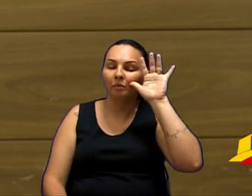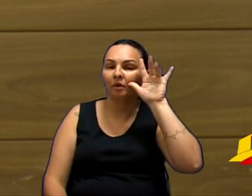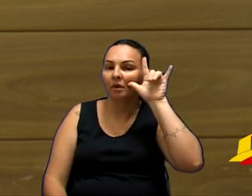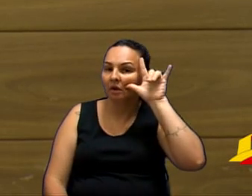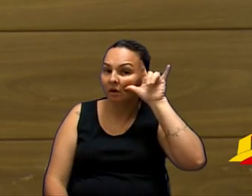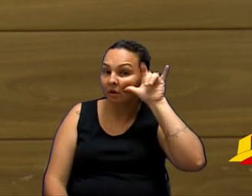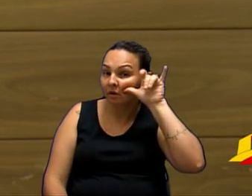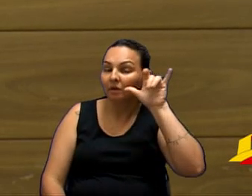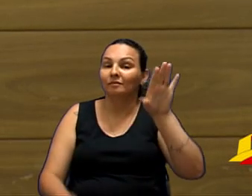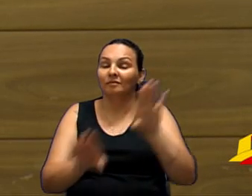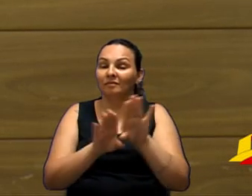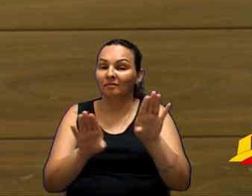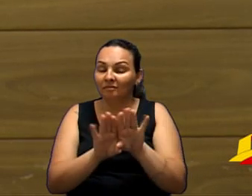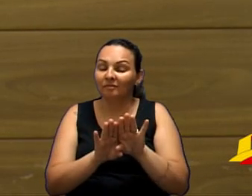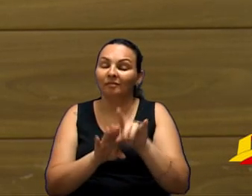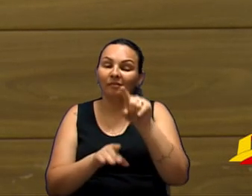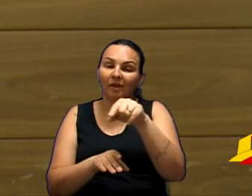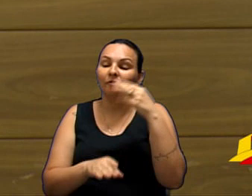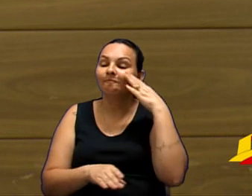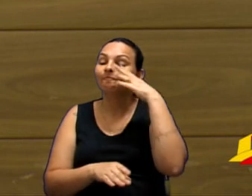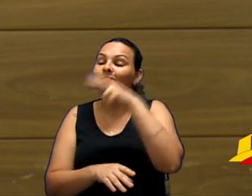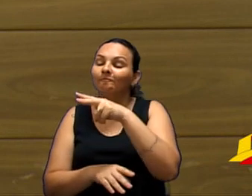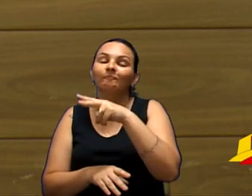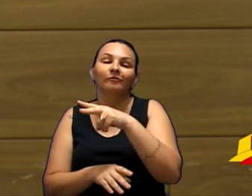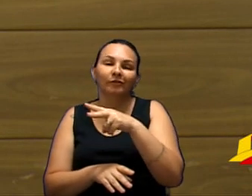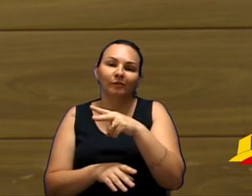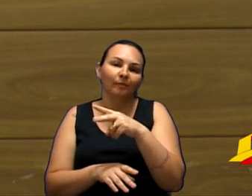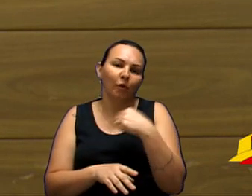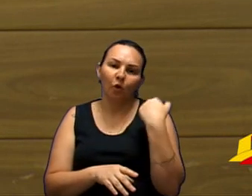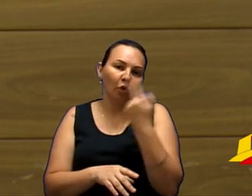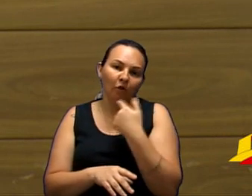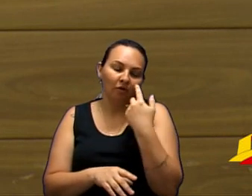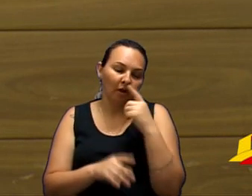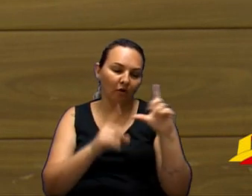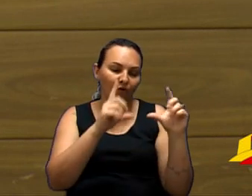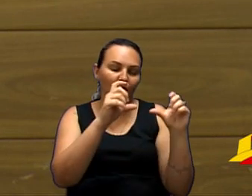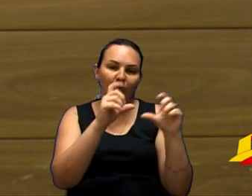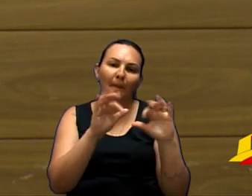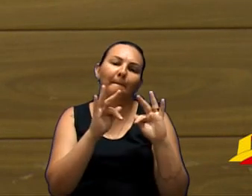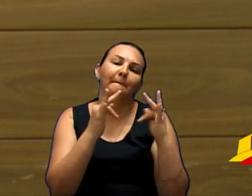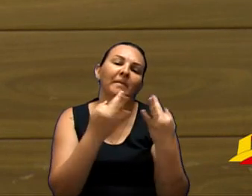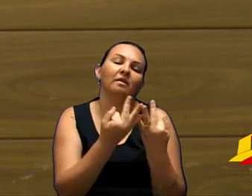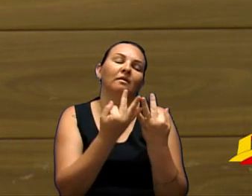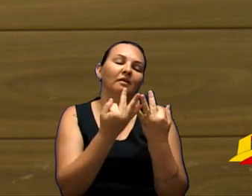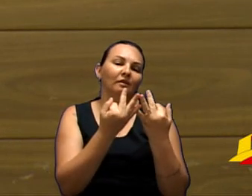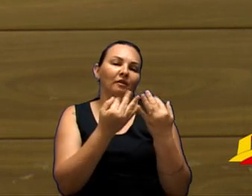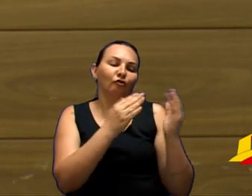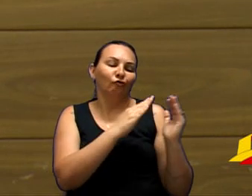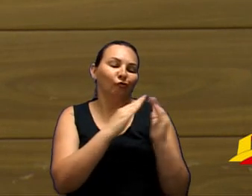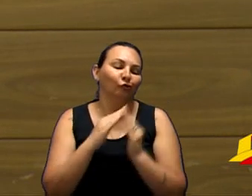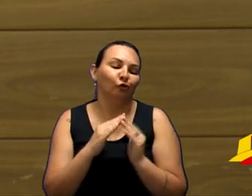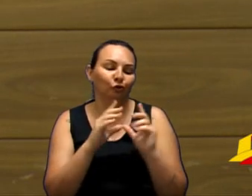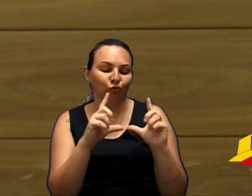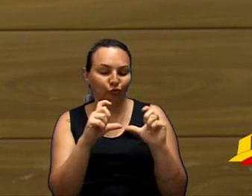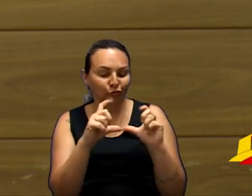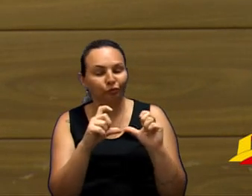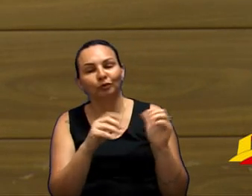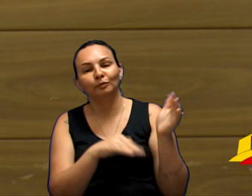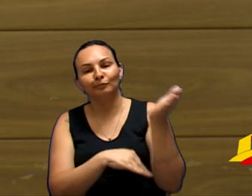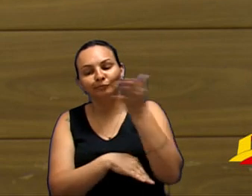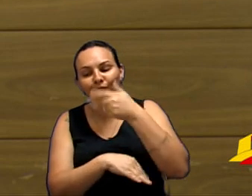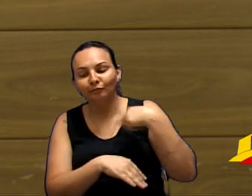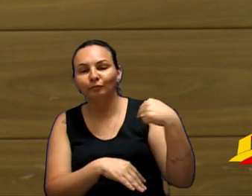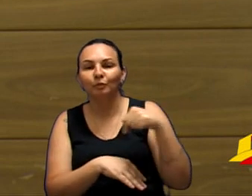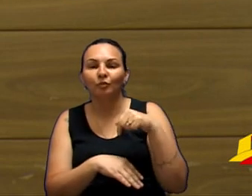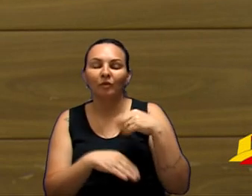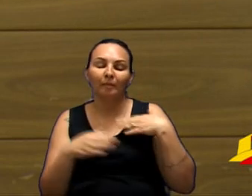somos nós falamos falando por nós mas é a própria vizinhança que vai tirar suas fotos com a família tira suas fotos e tem seu momento de lazer e